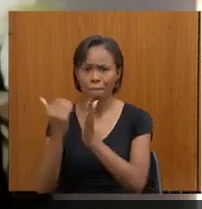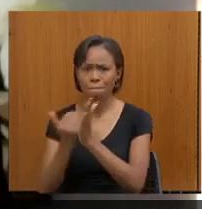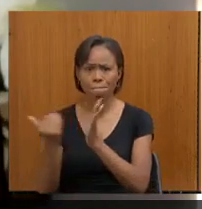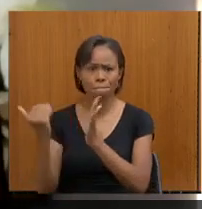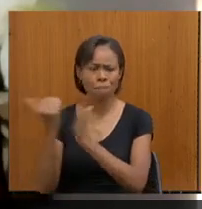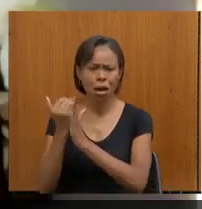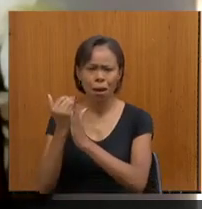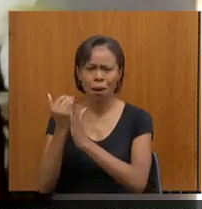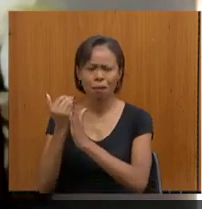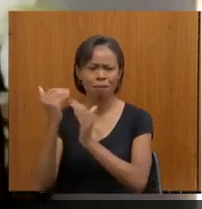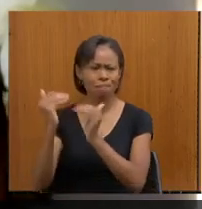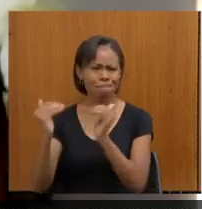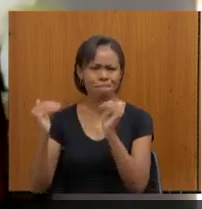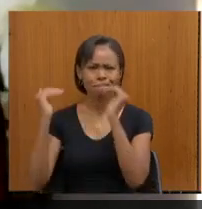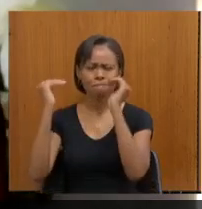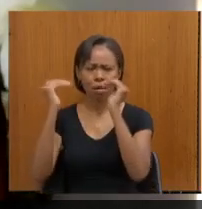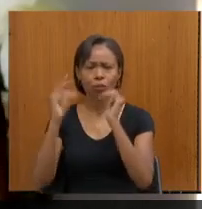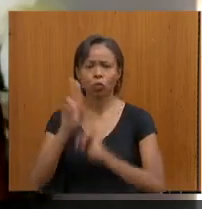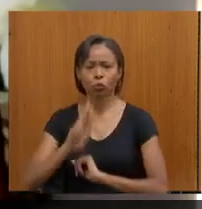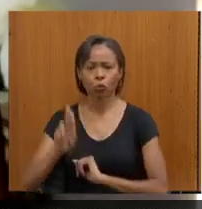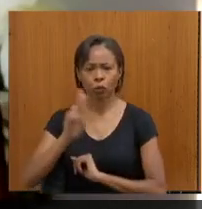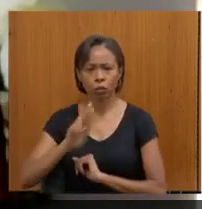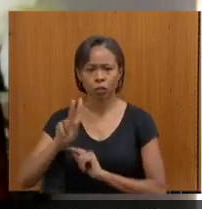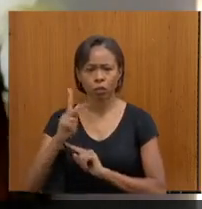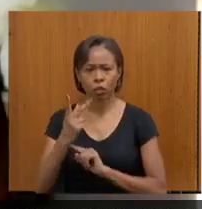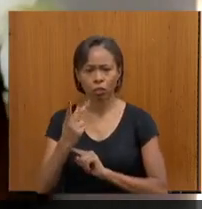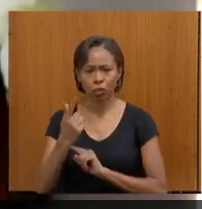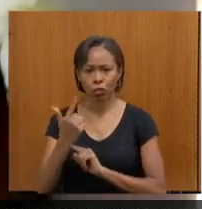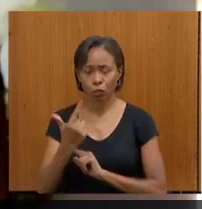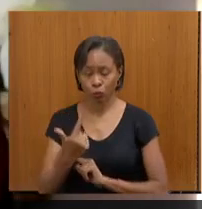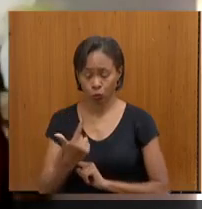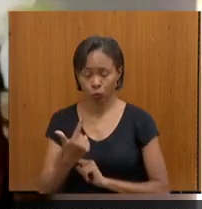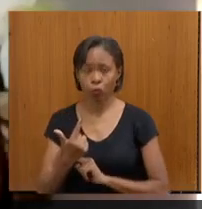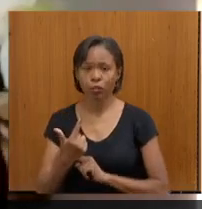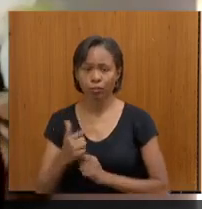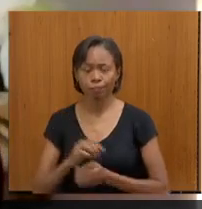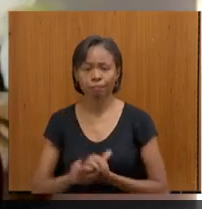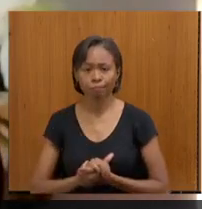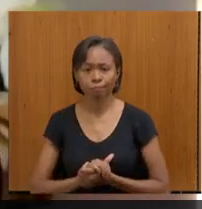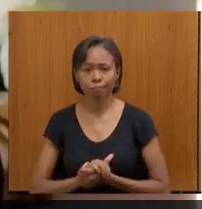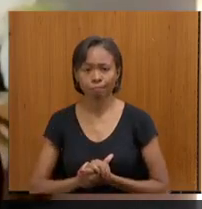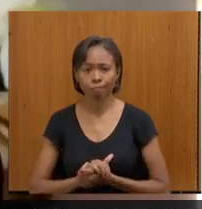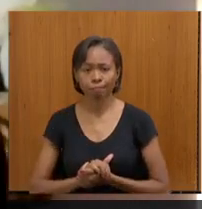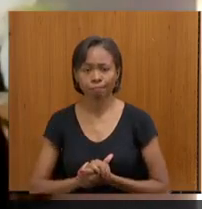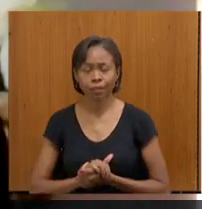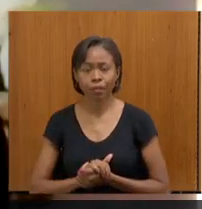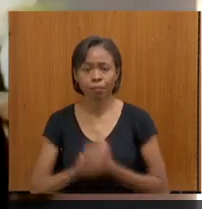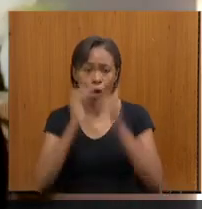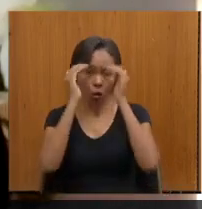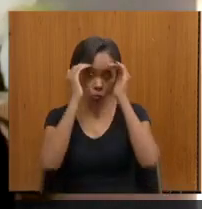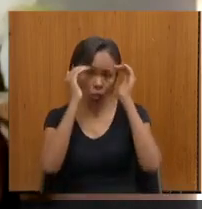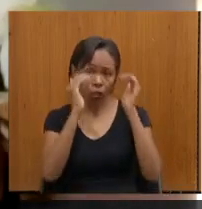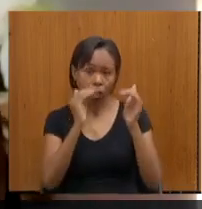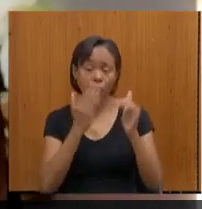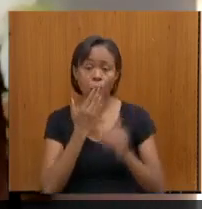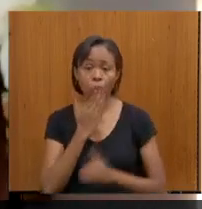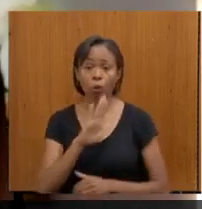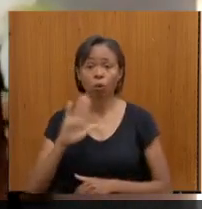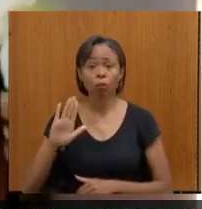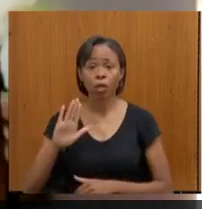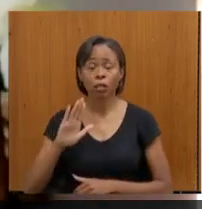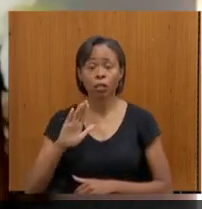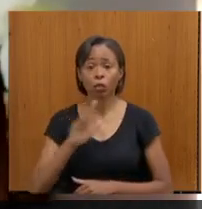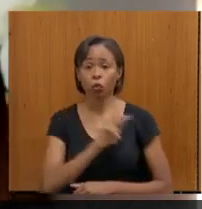de hidrogênio inclusive para cumprir a promessa do presidente xi jinping que a China vai ter